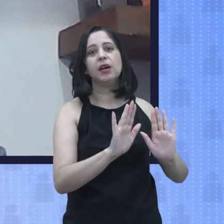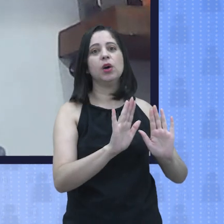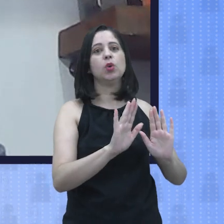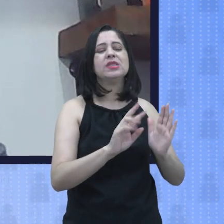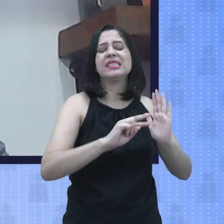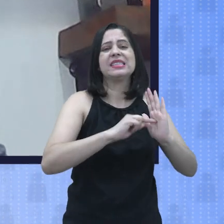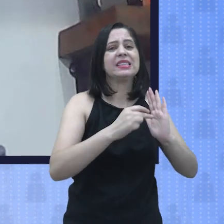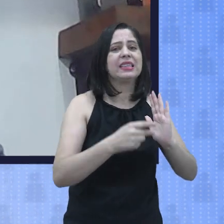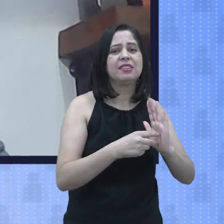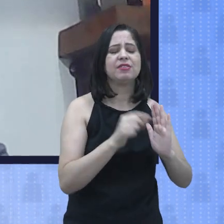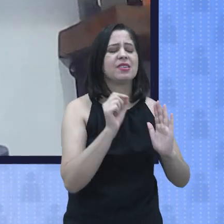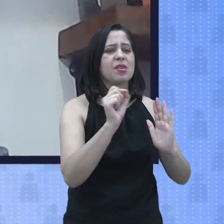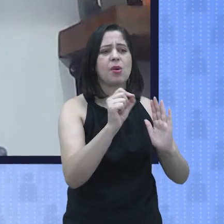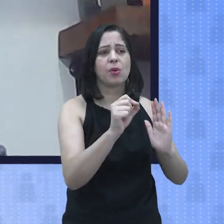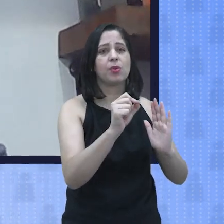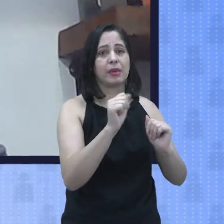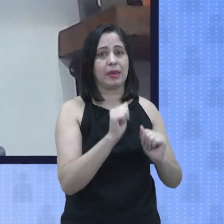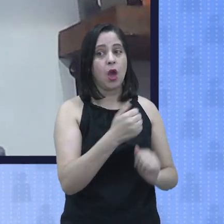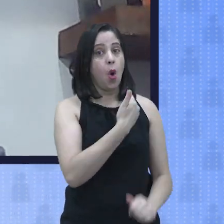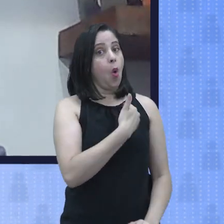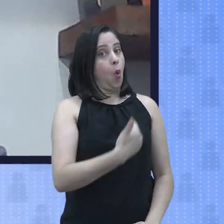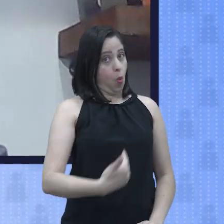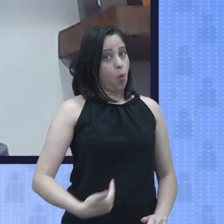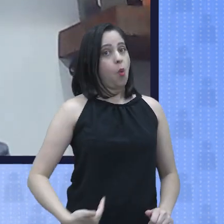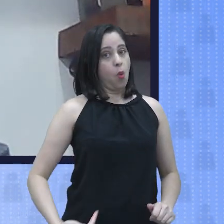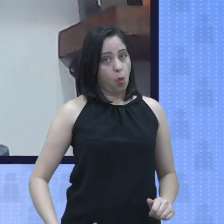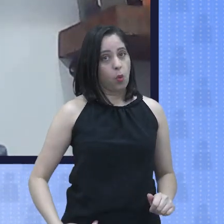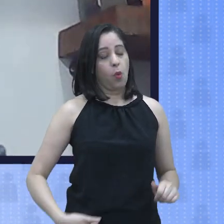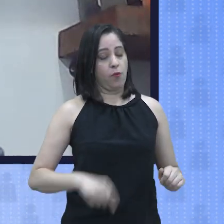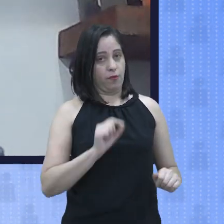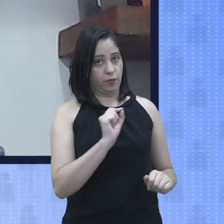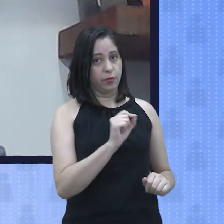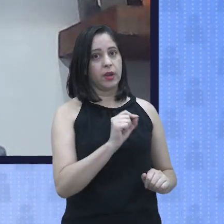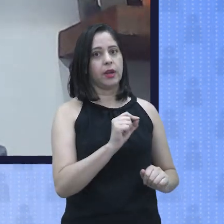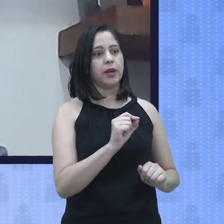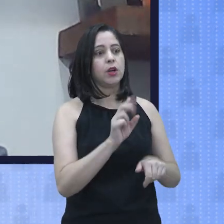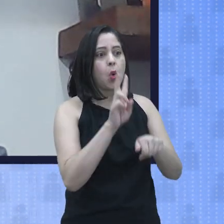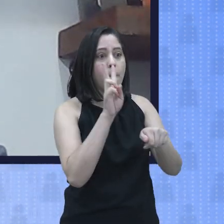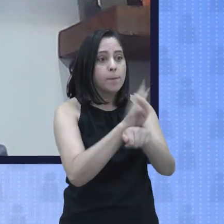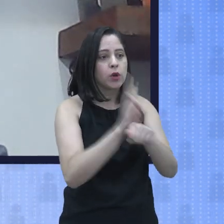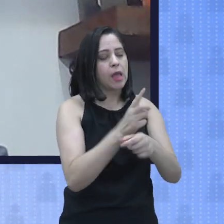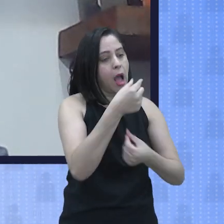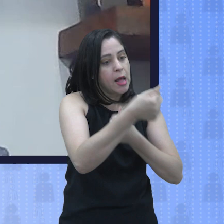estadunidense, você está falando de um Estado que precisa ser